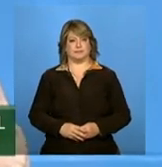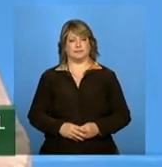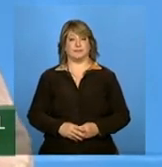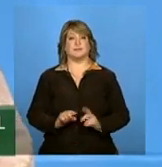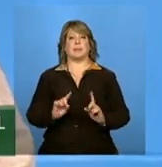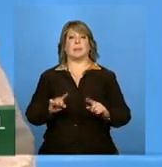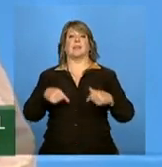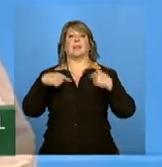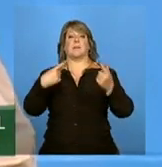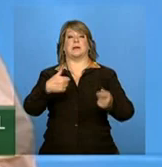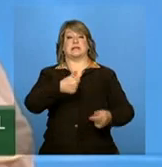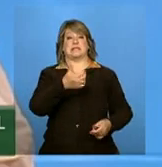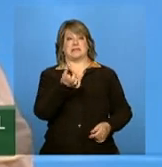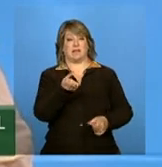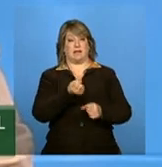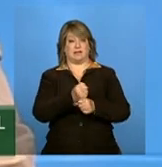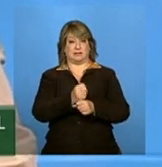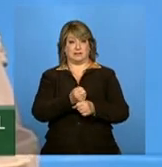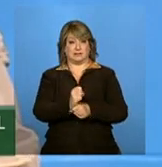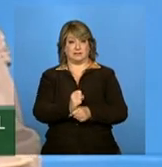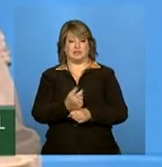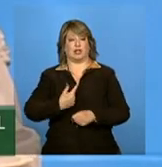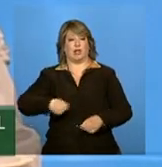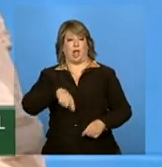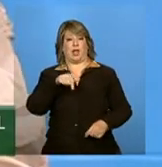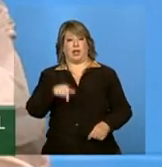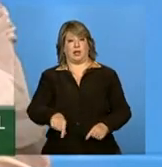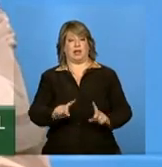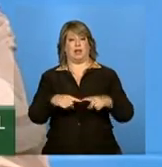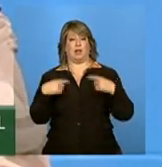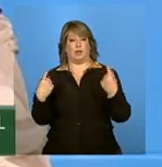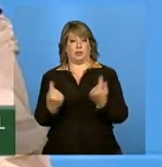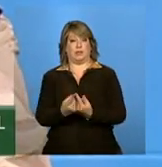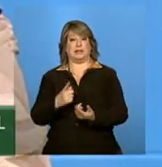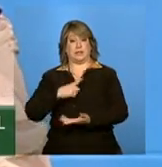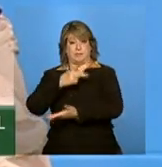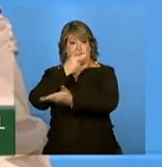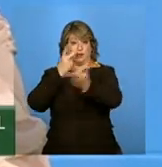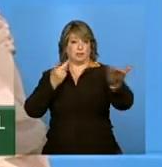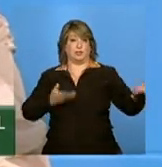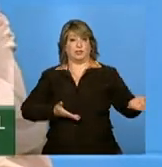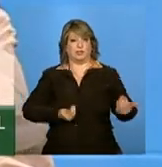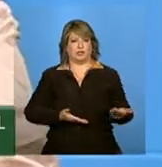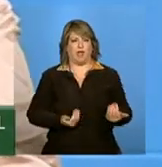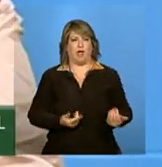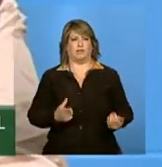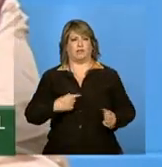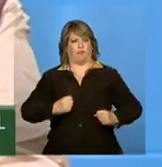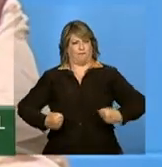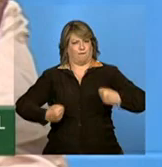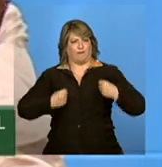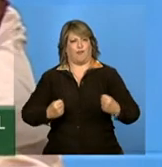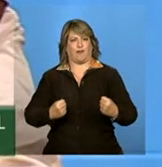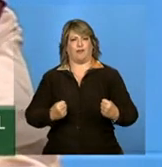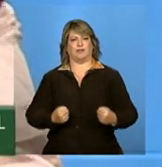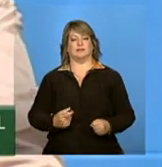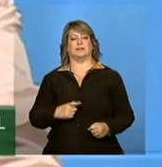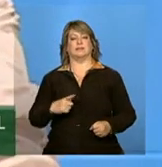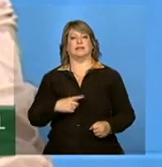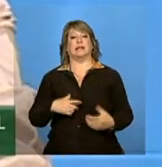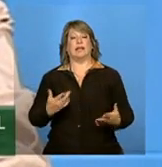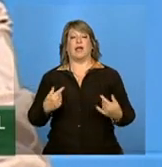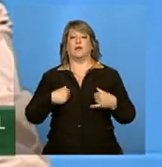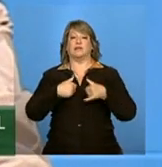E depois de 16 anos, nós aqui nos reunimos, ainda são pessoas bem jovens, têm bastante energia. E eu estava